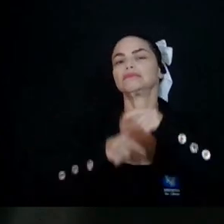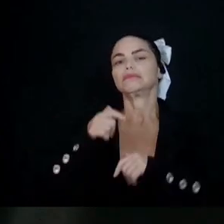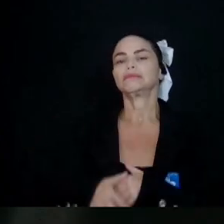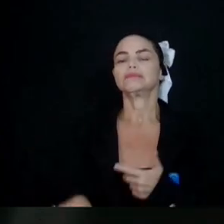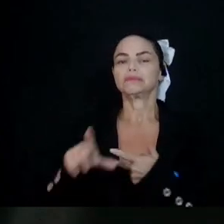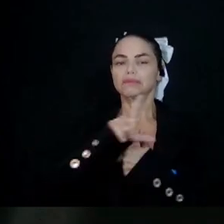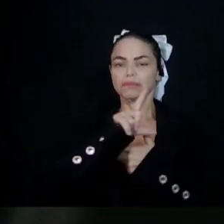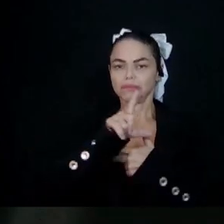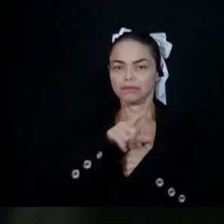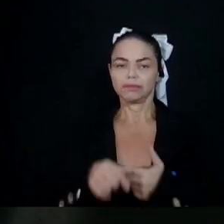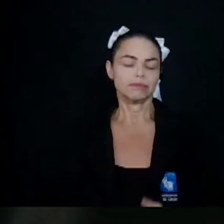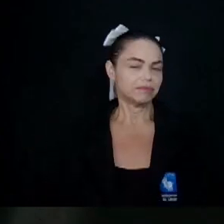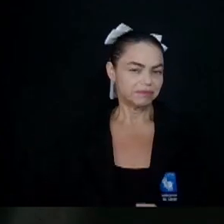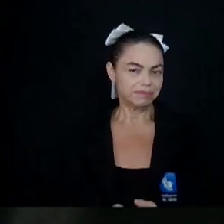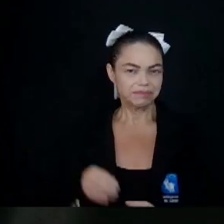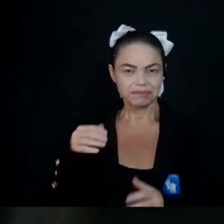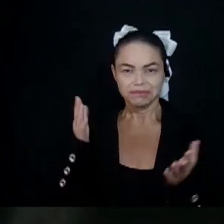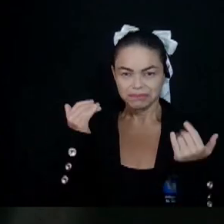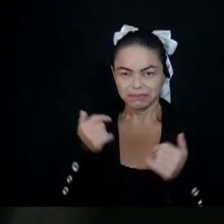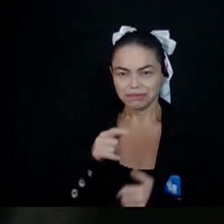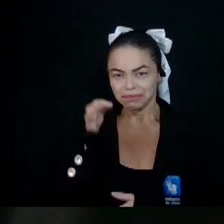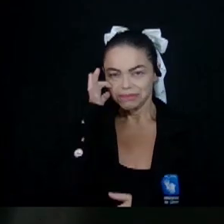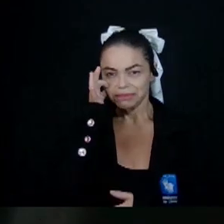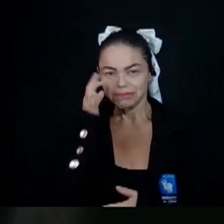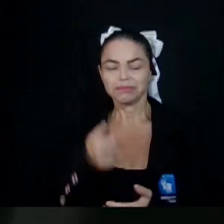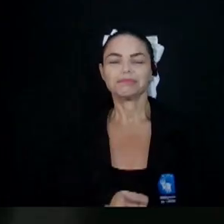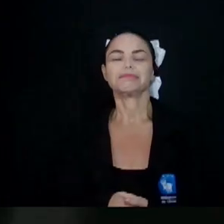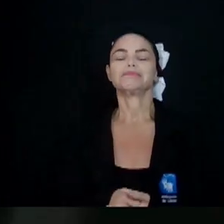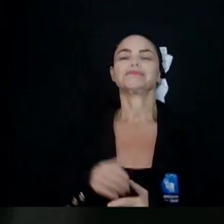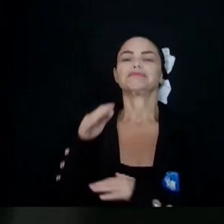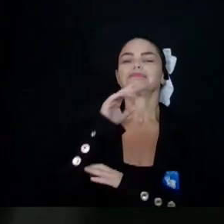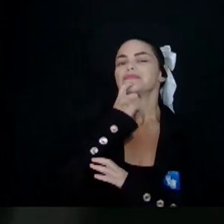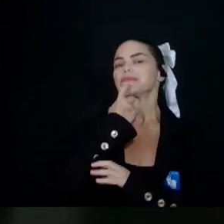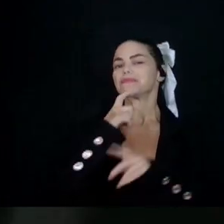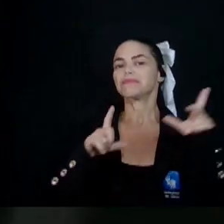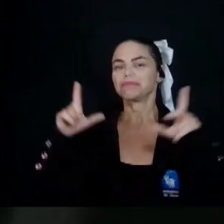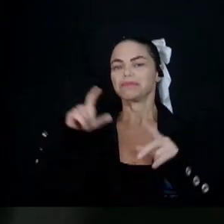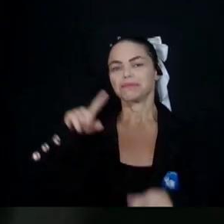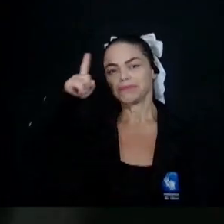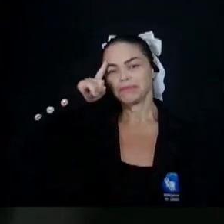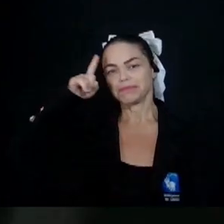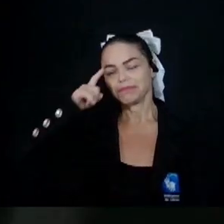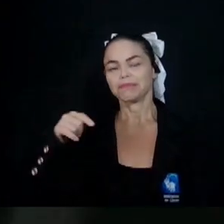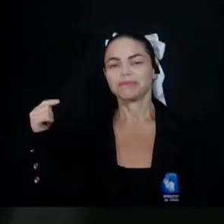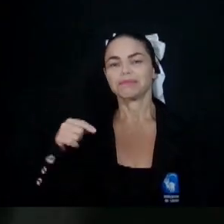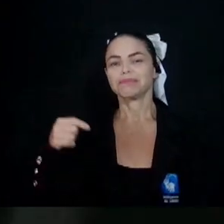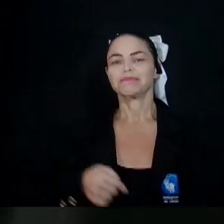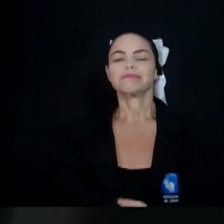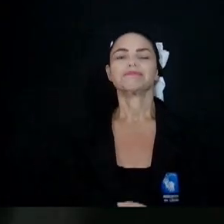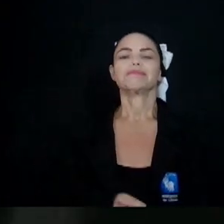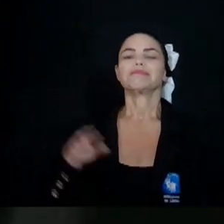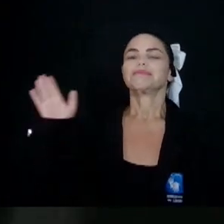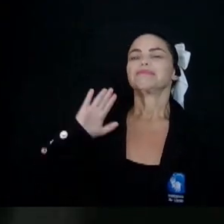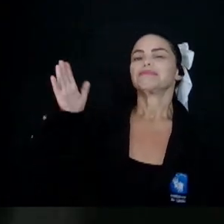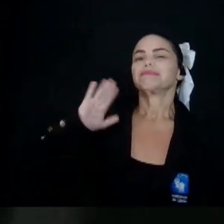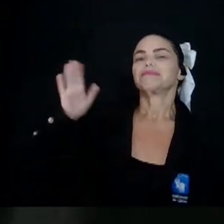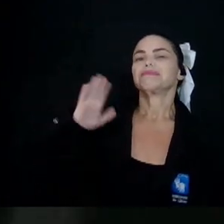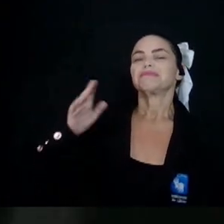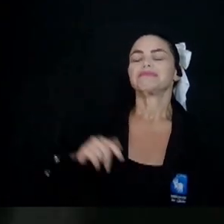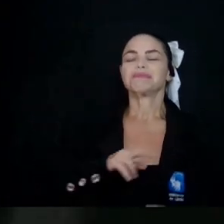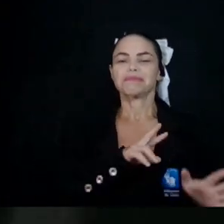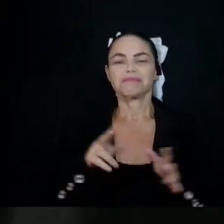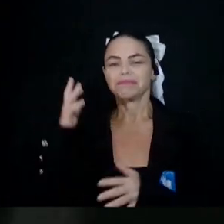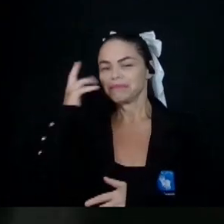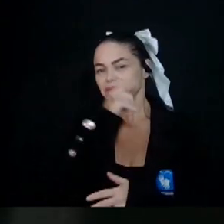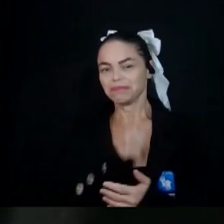Legislativo. Você fica por dentro assistindo a TV Câmara Campinas. Todos os dias estamos aqui com você, tá bom? Um grande abraço, uma semana linda.